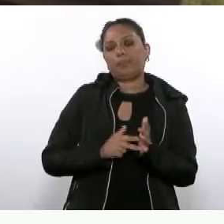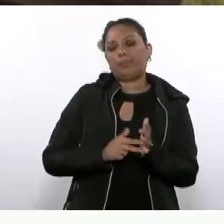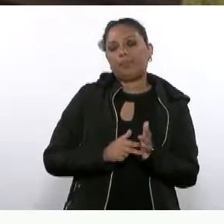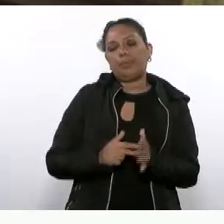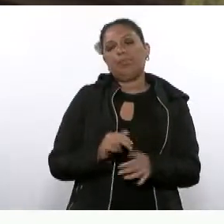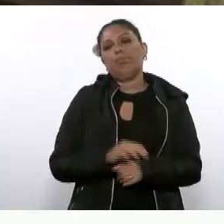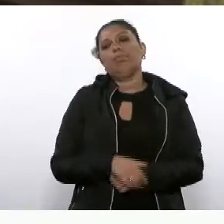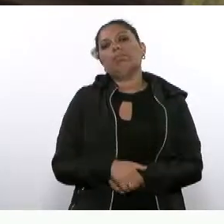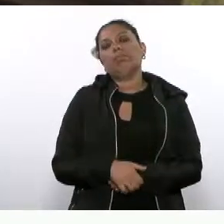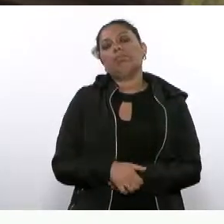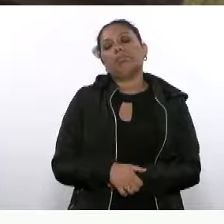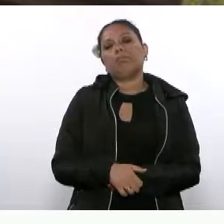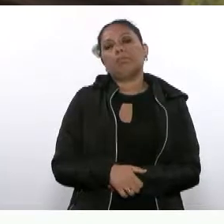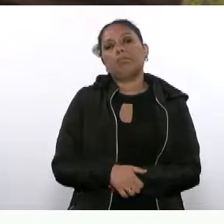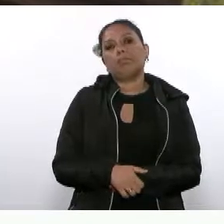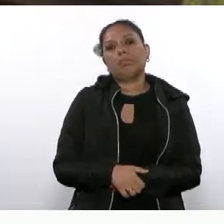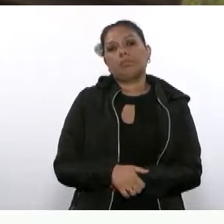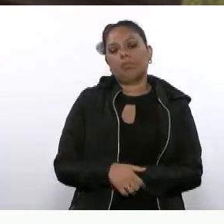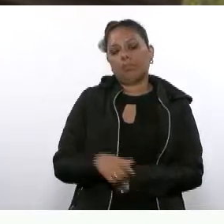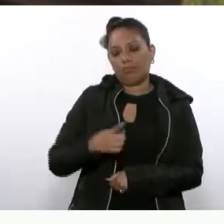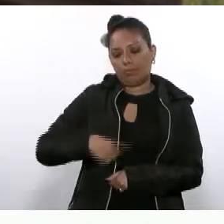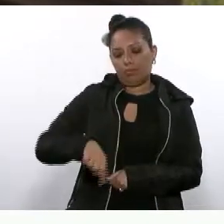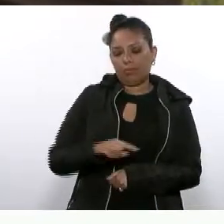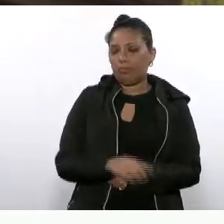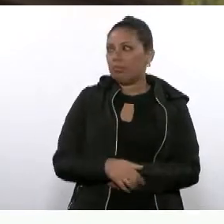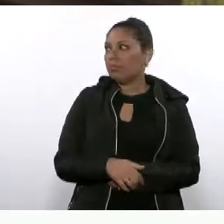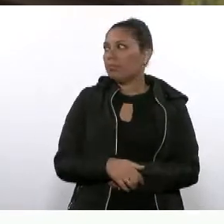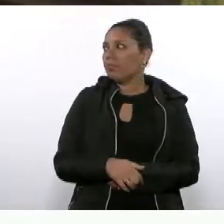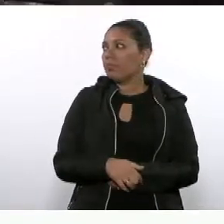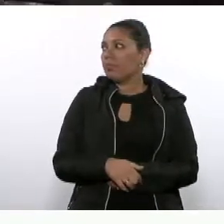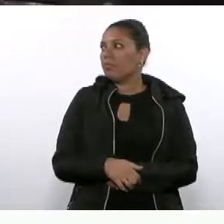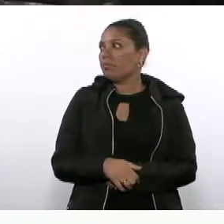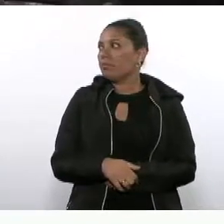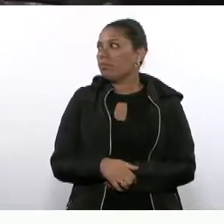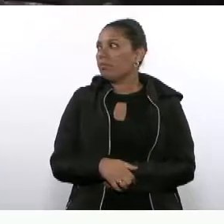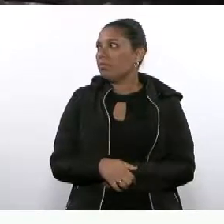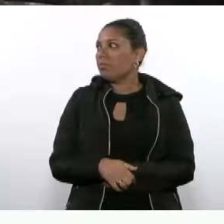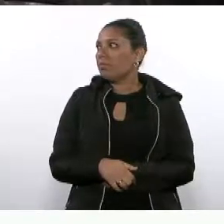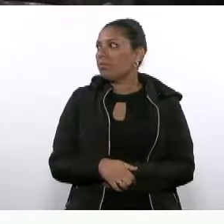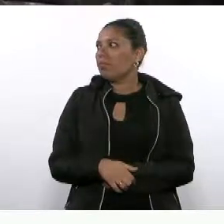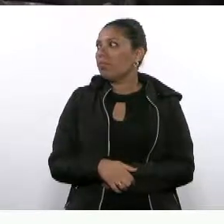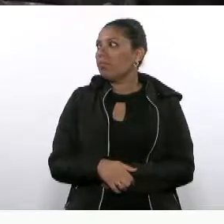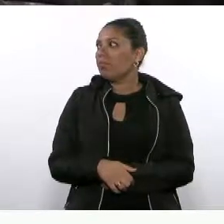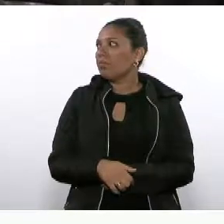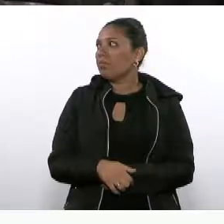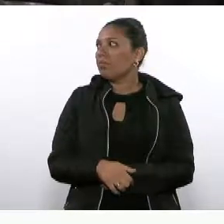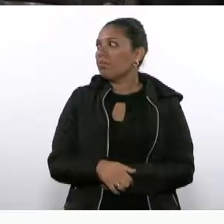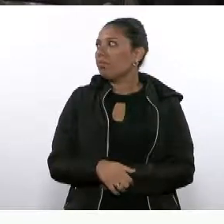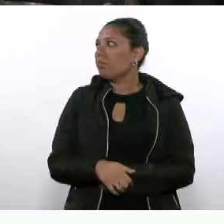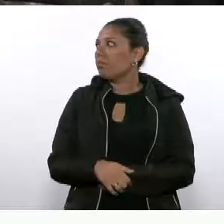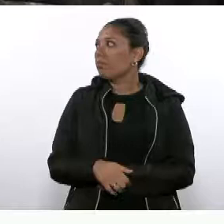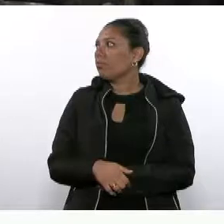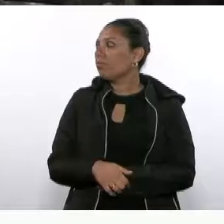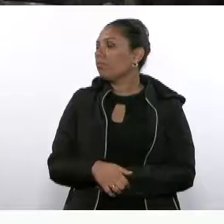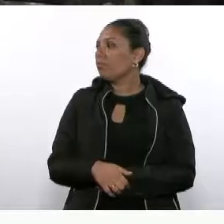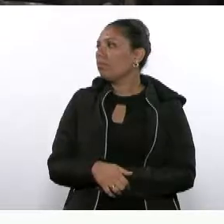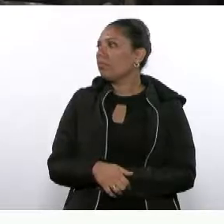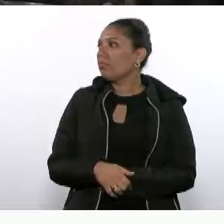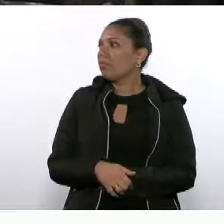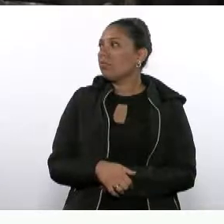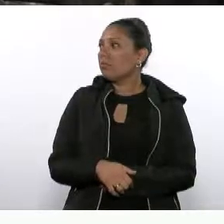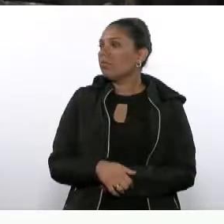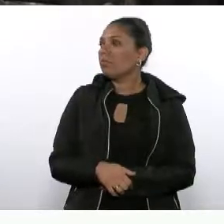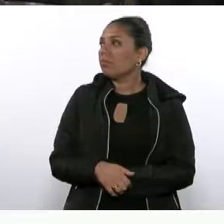aí uma observação. Então, vamos colocar... Humanos, mulher e trabalho. Eu também teria uma outra sugestão. Deputada Zeidan. Conversei aqui agora com o